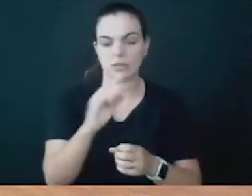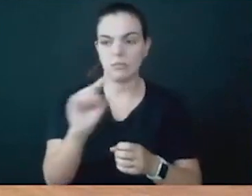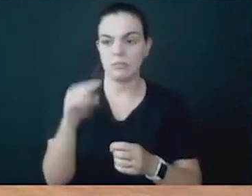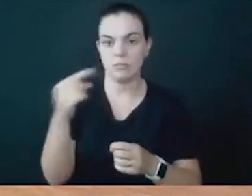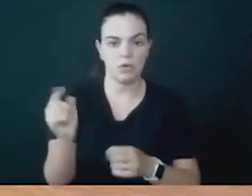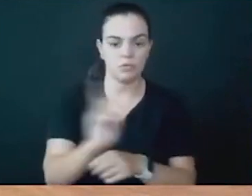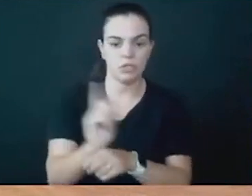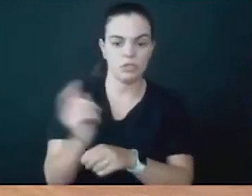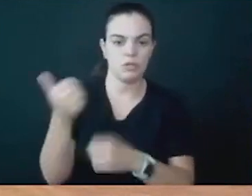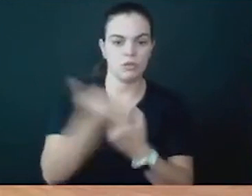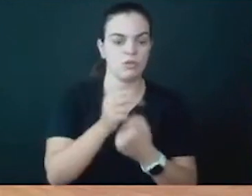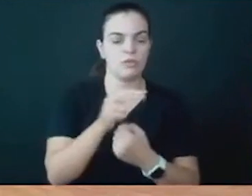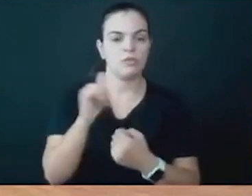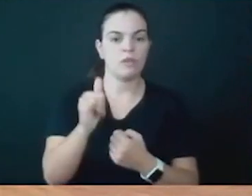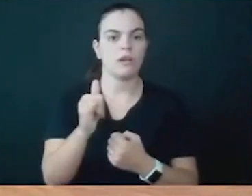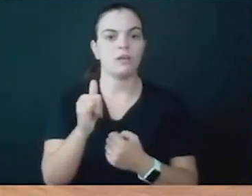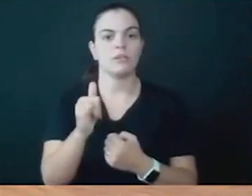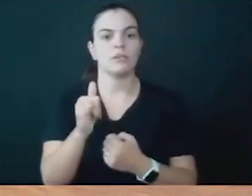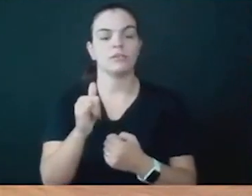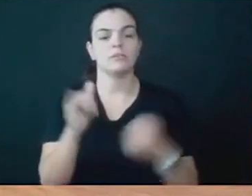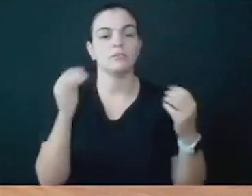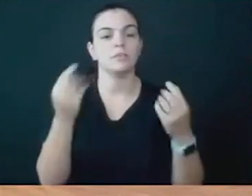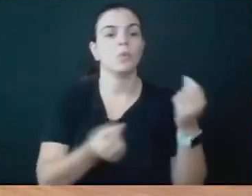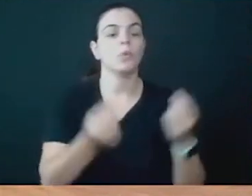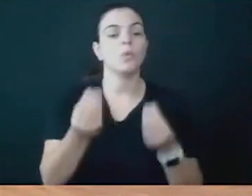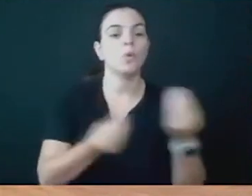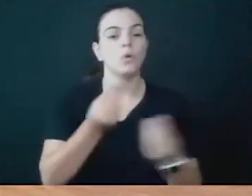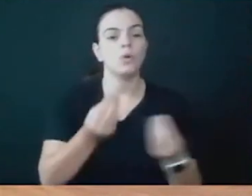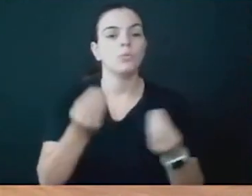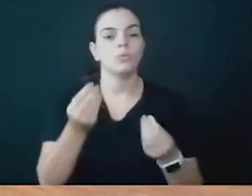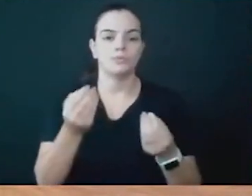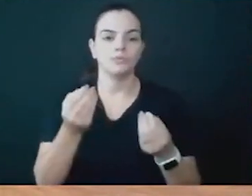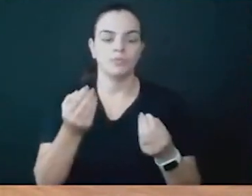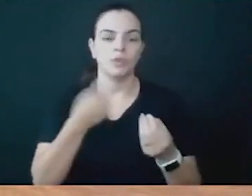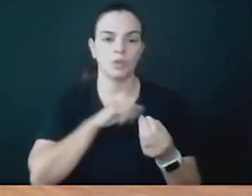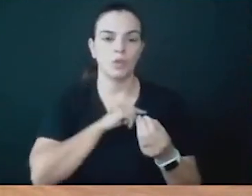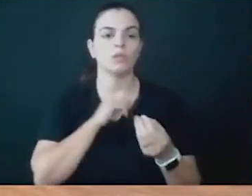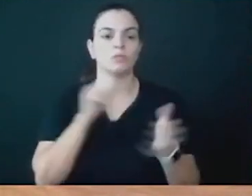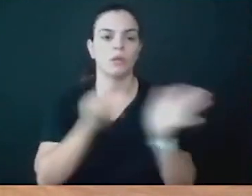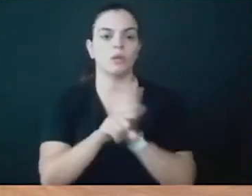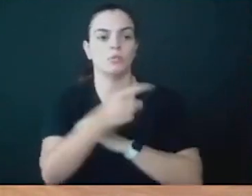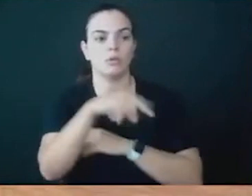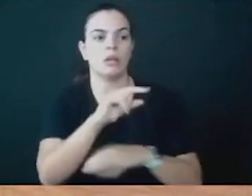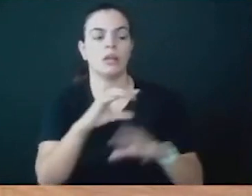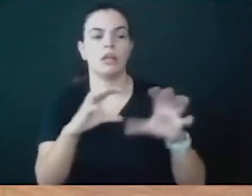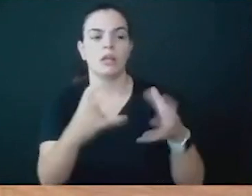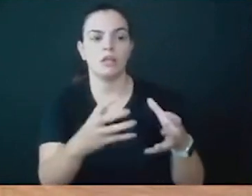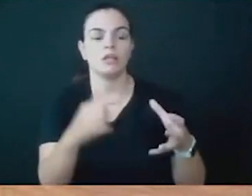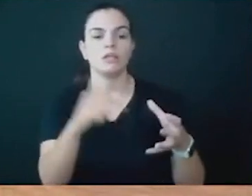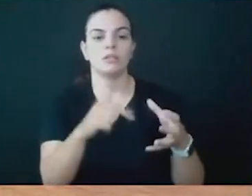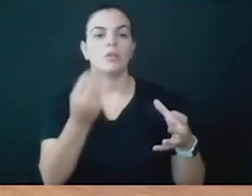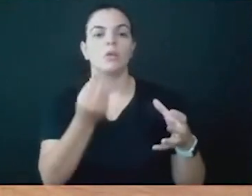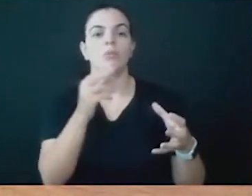com certeza é uma demanda que a gente traz, a gente leva isso para eles para ver como é que vai ser montada, inclusive agora